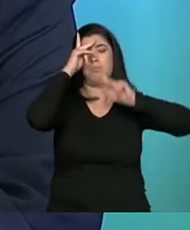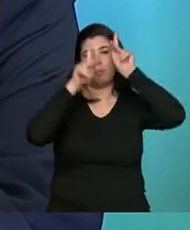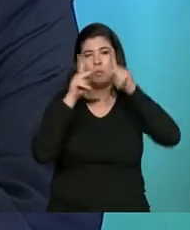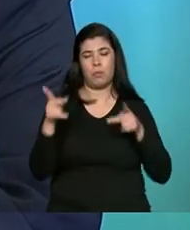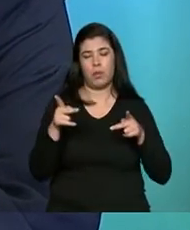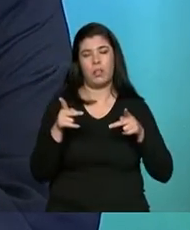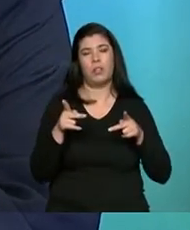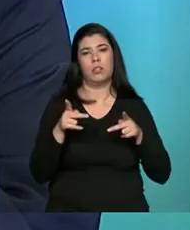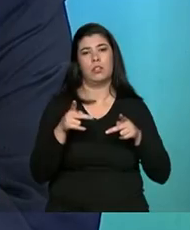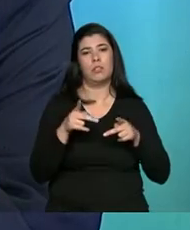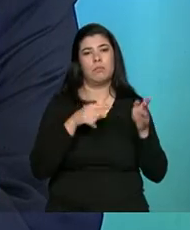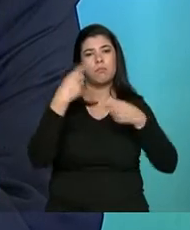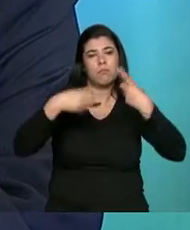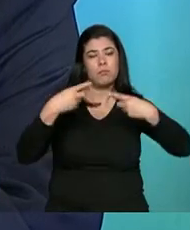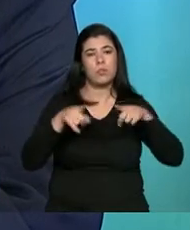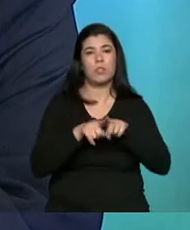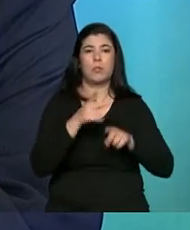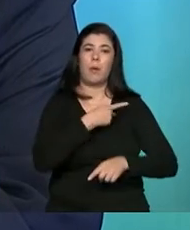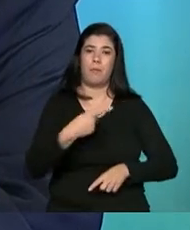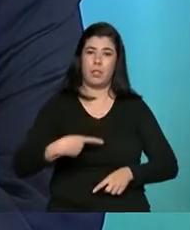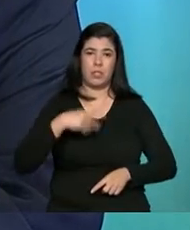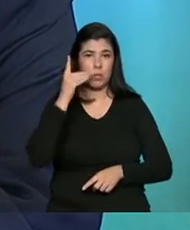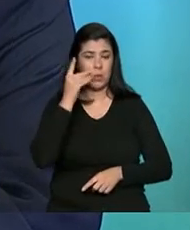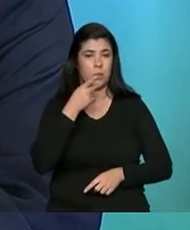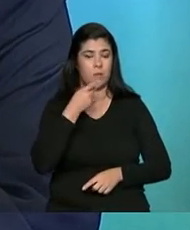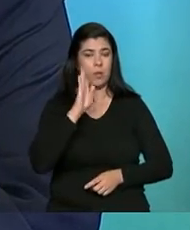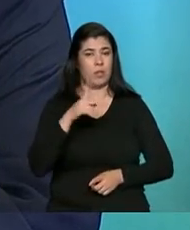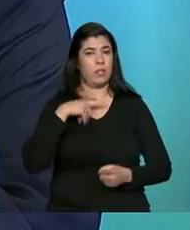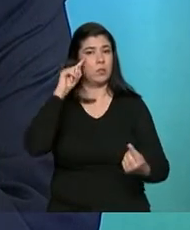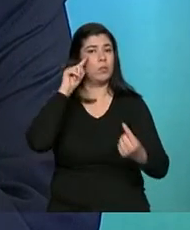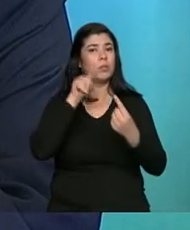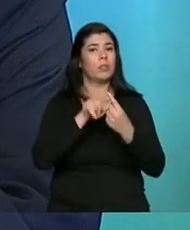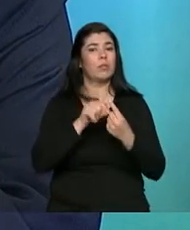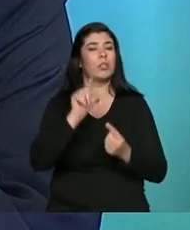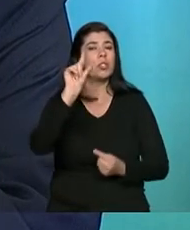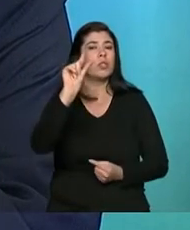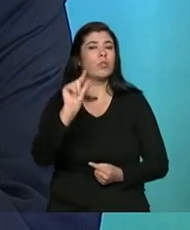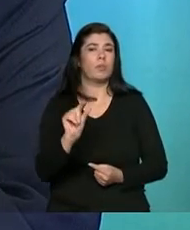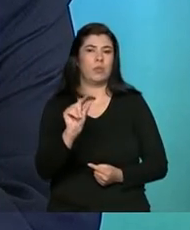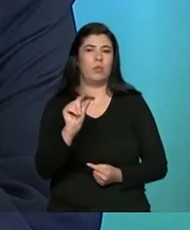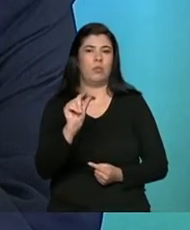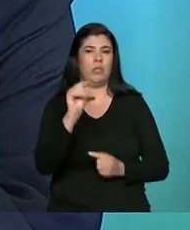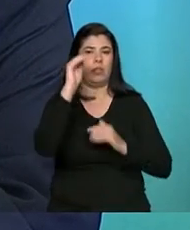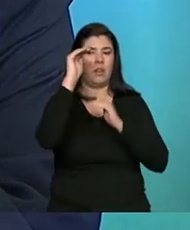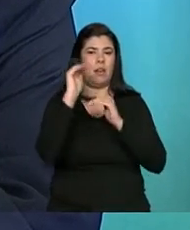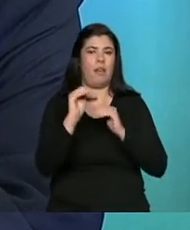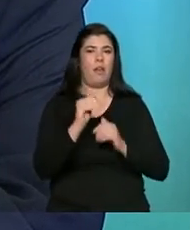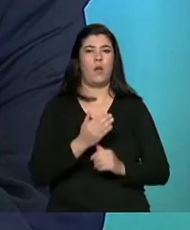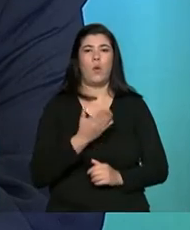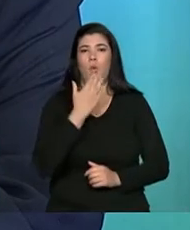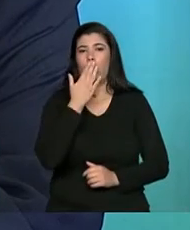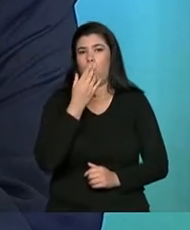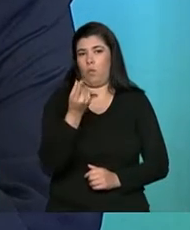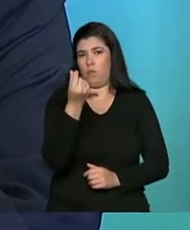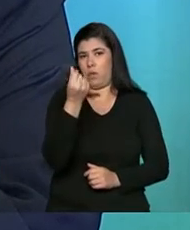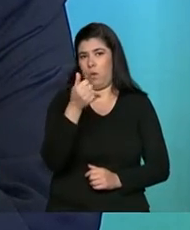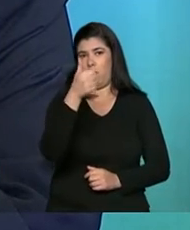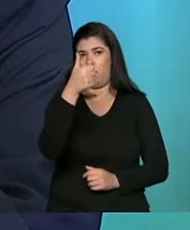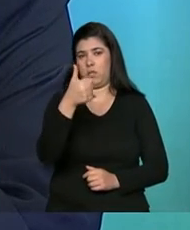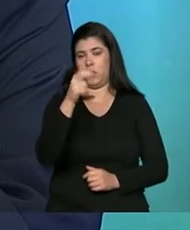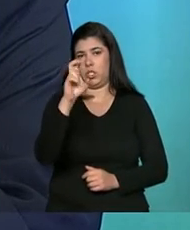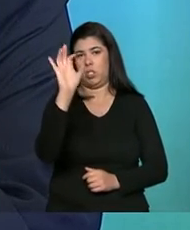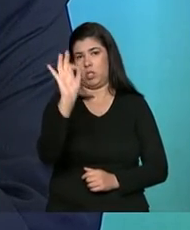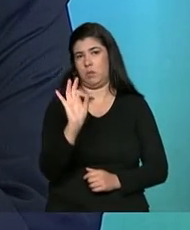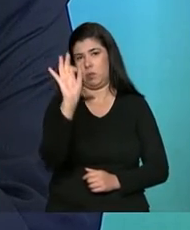presidenta nós temos uma expectativa de redução na tarifa vermelha da bandeira vermelha da ordem de 15 a